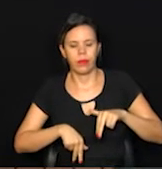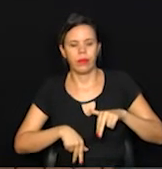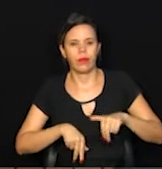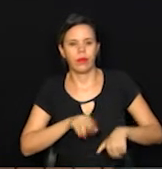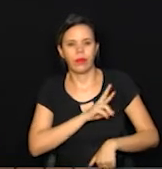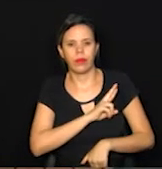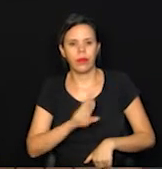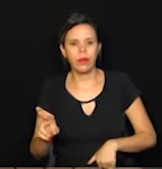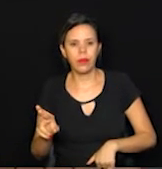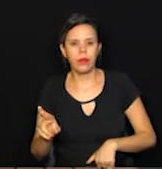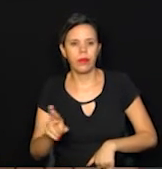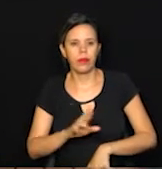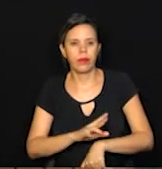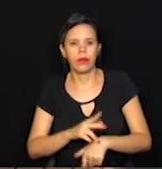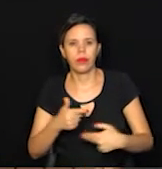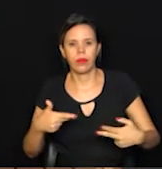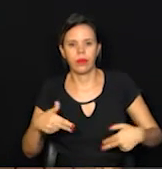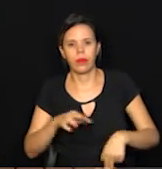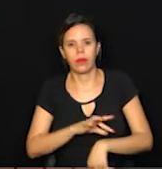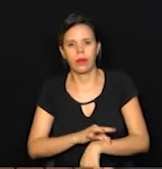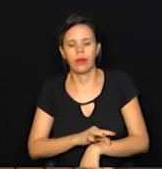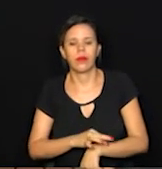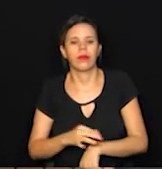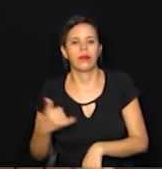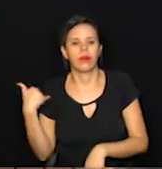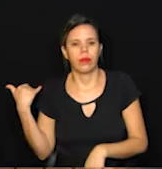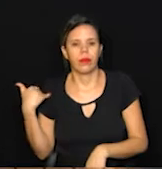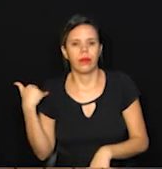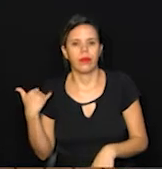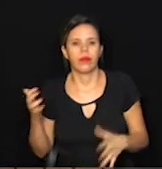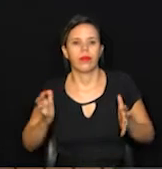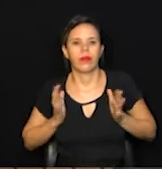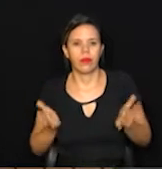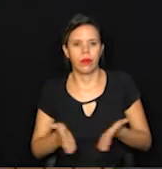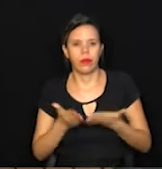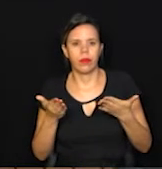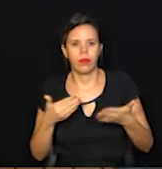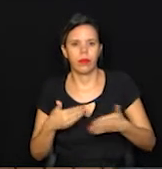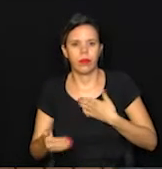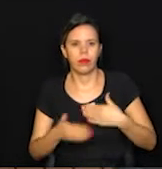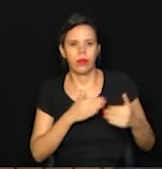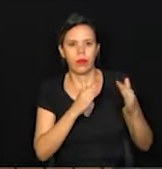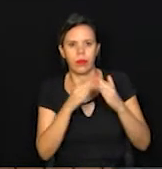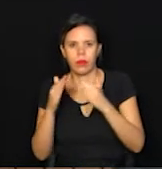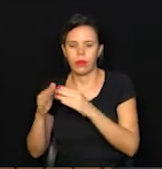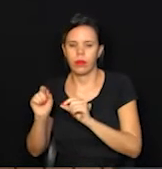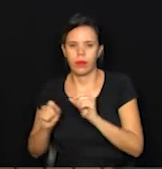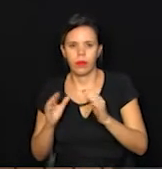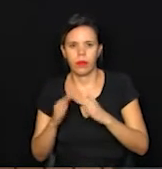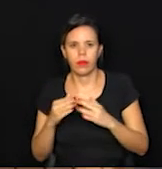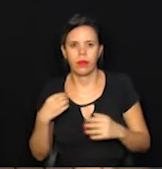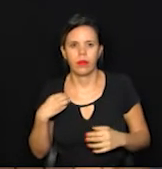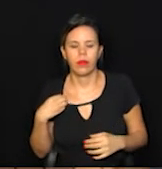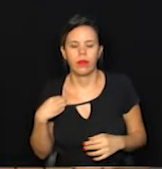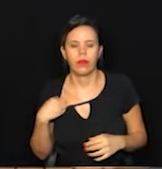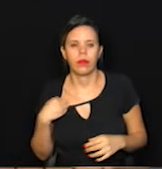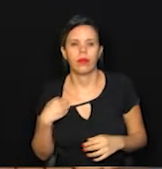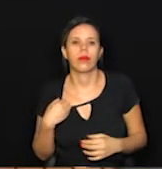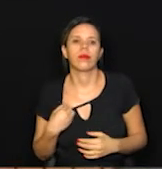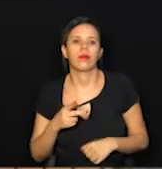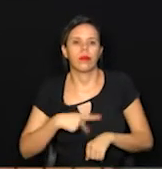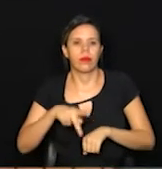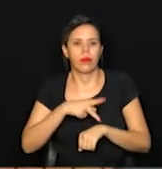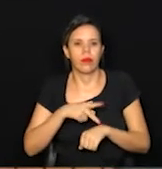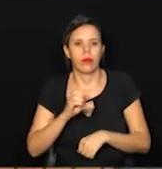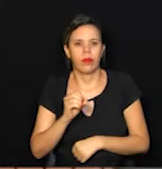sexual, religião, raça, idade ou classe social, independente de onde moram ou com quem moram. Os países da